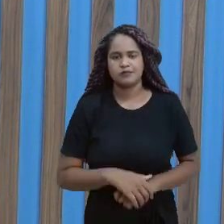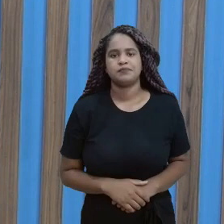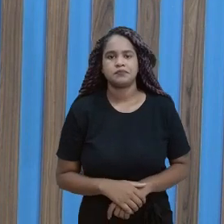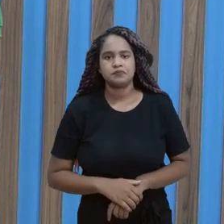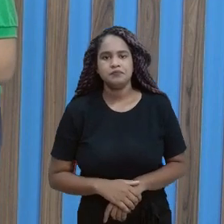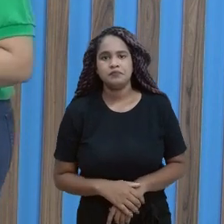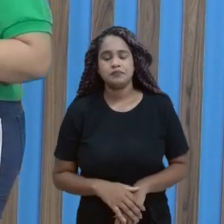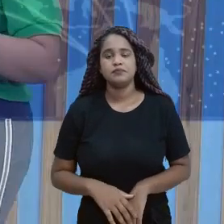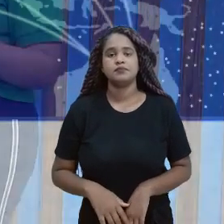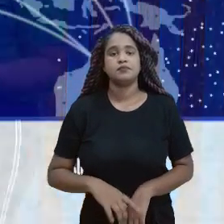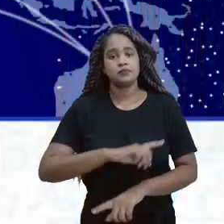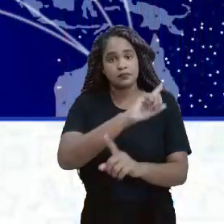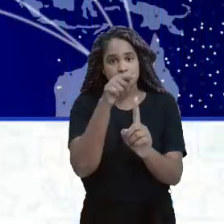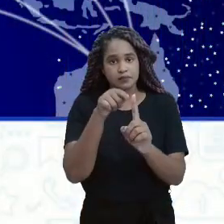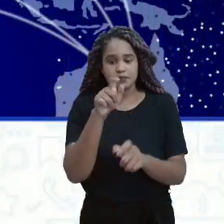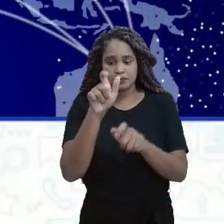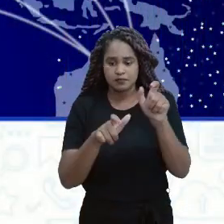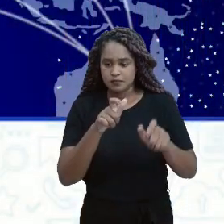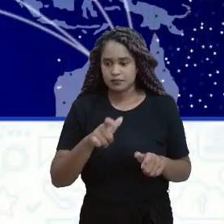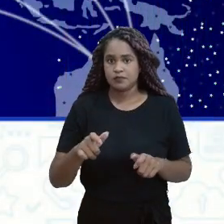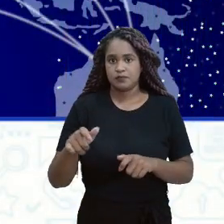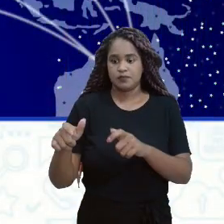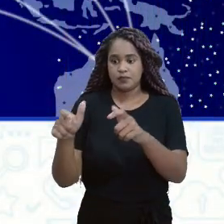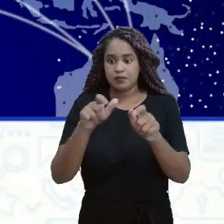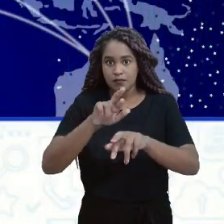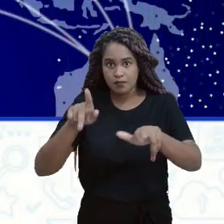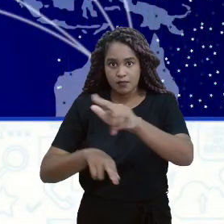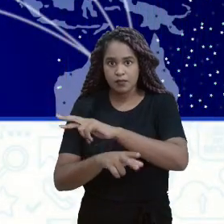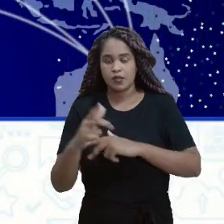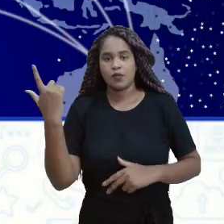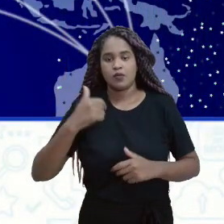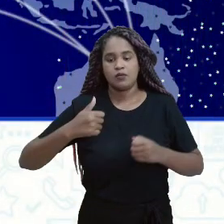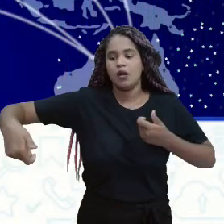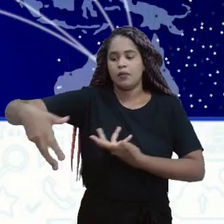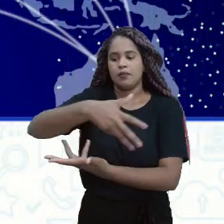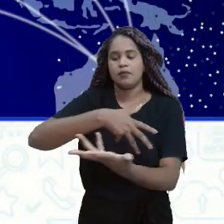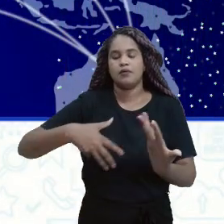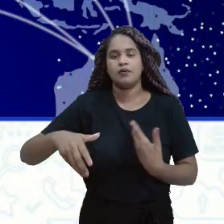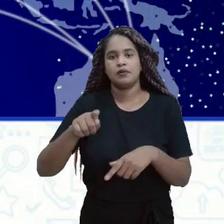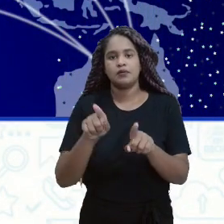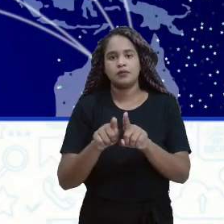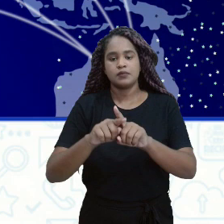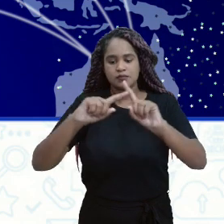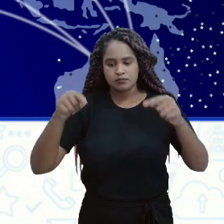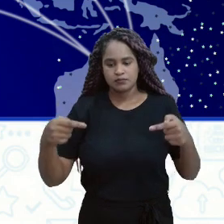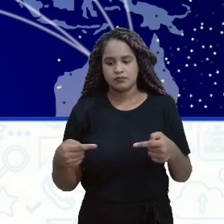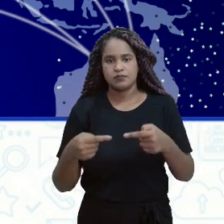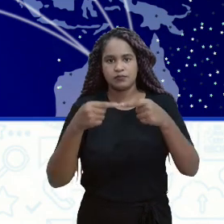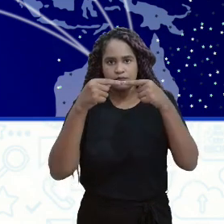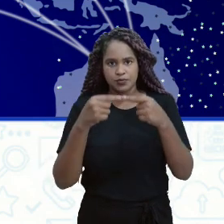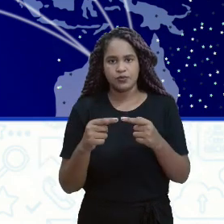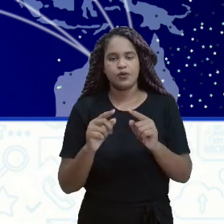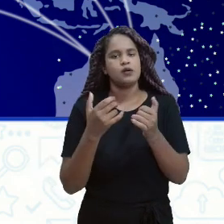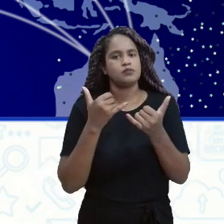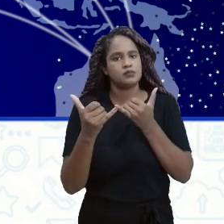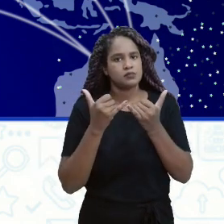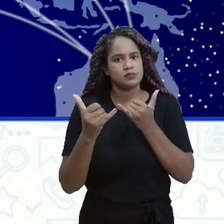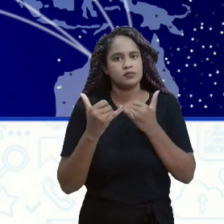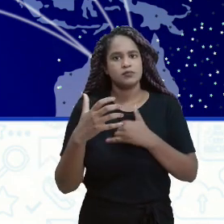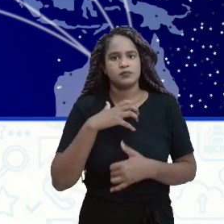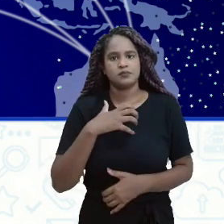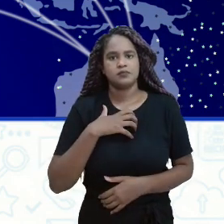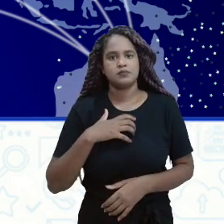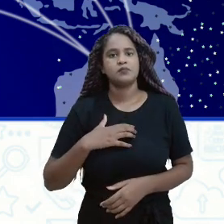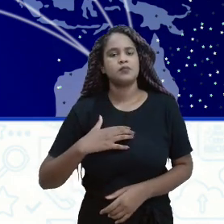Para que falantes de diferentes países, regiões geográficas e espaciais possam conseguir chegar a um valor semântico e gráfico semelhantes, a fim de